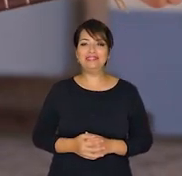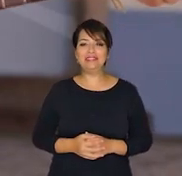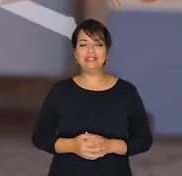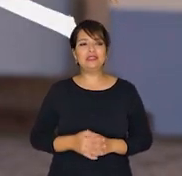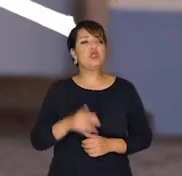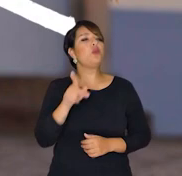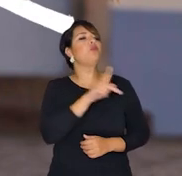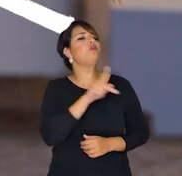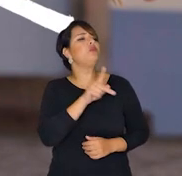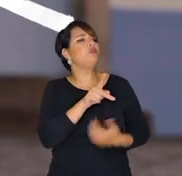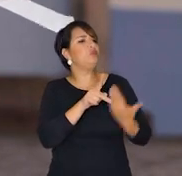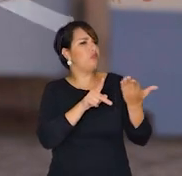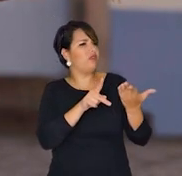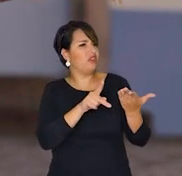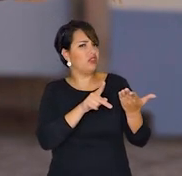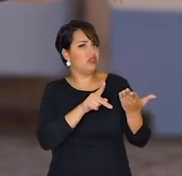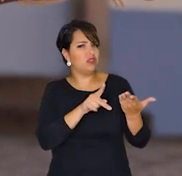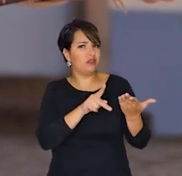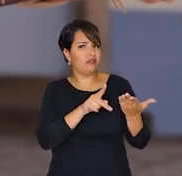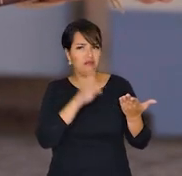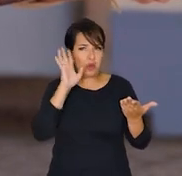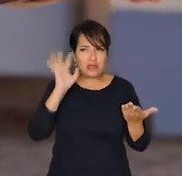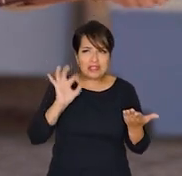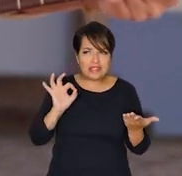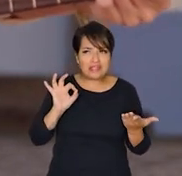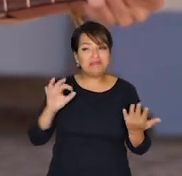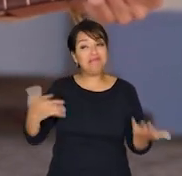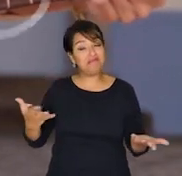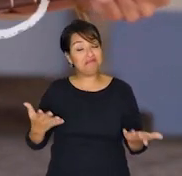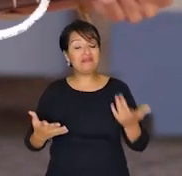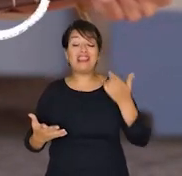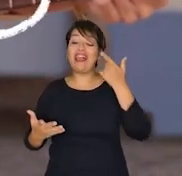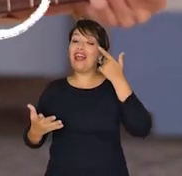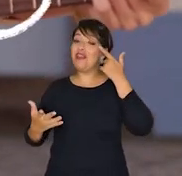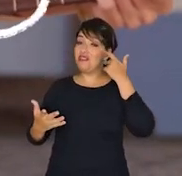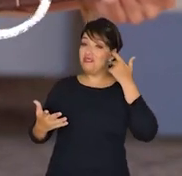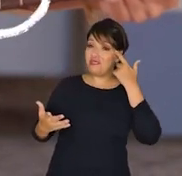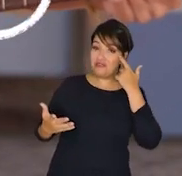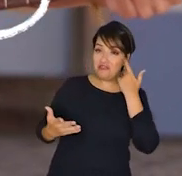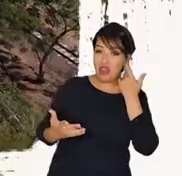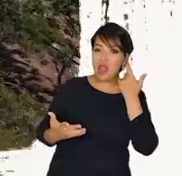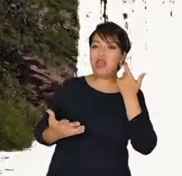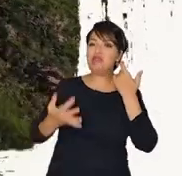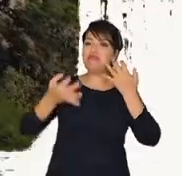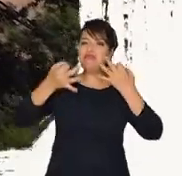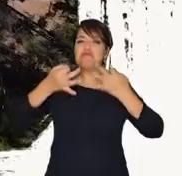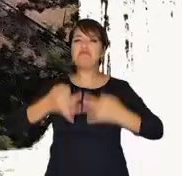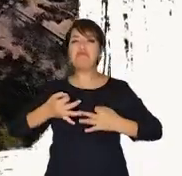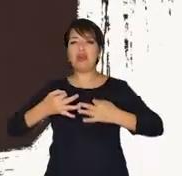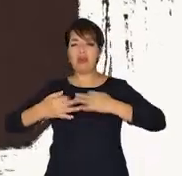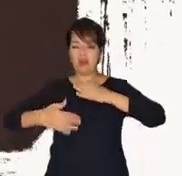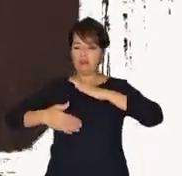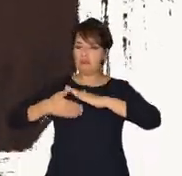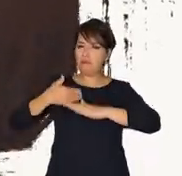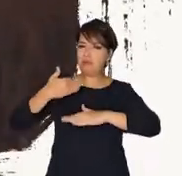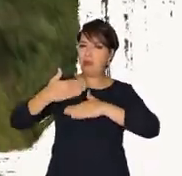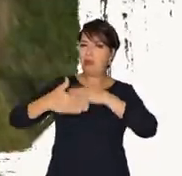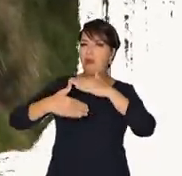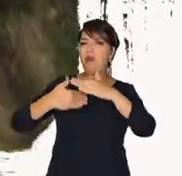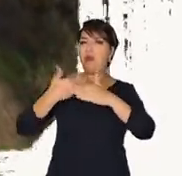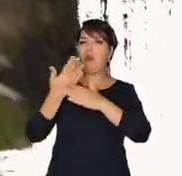E o professor? Não soube, não? Freixo veio com tudo, botou o pé